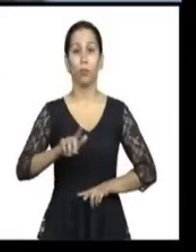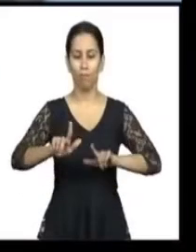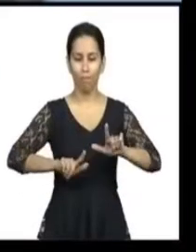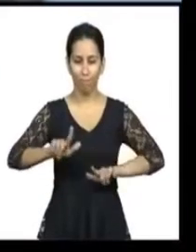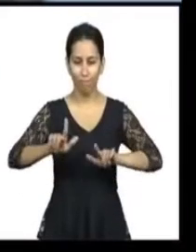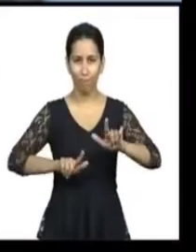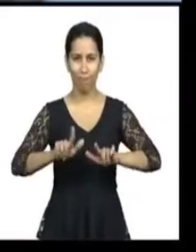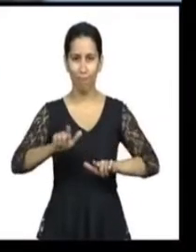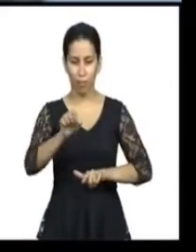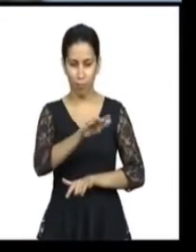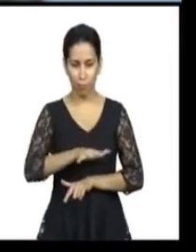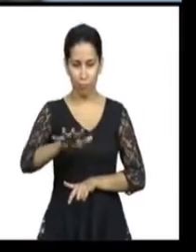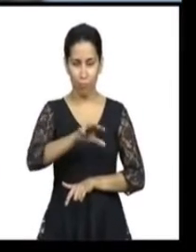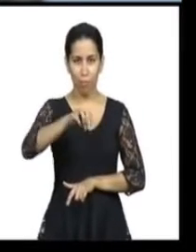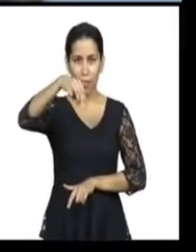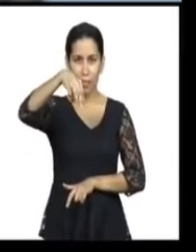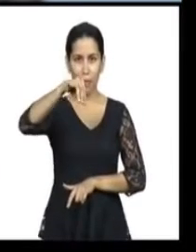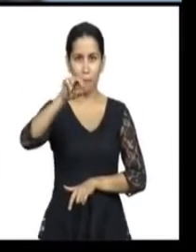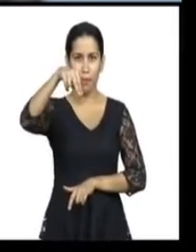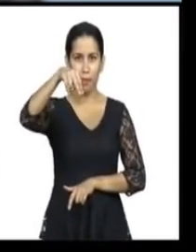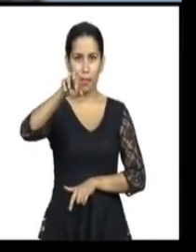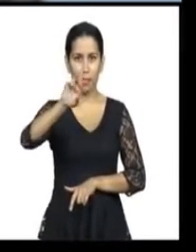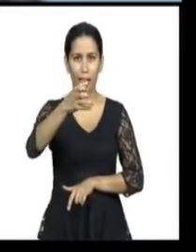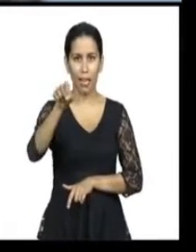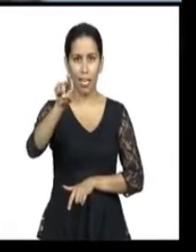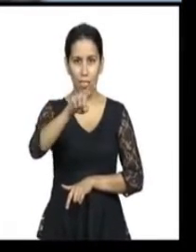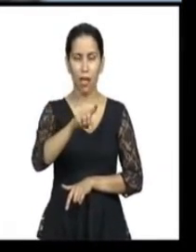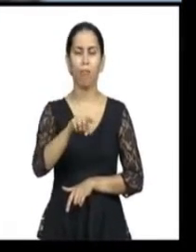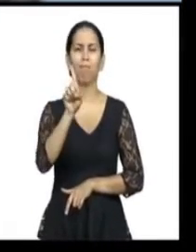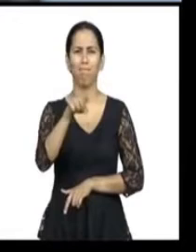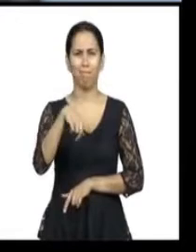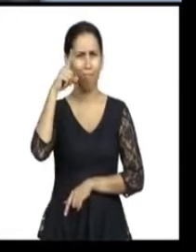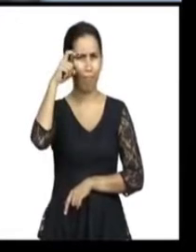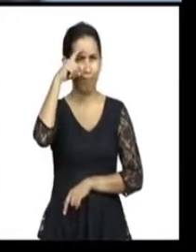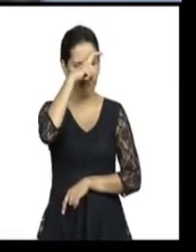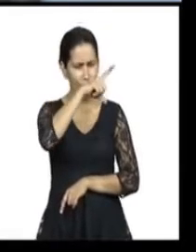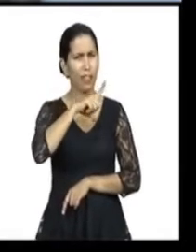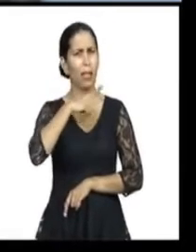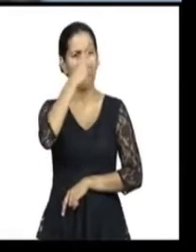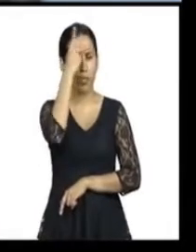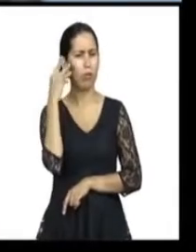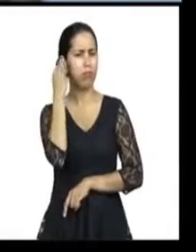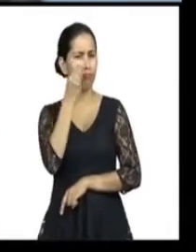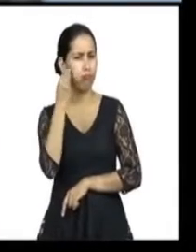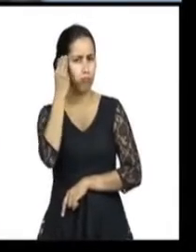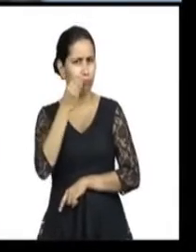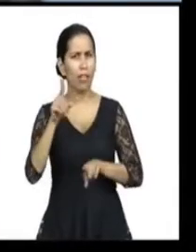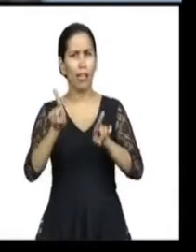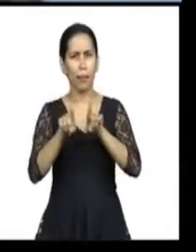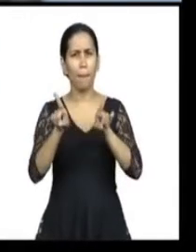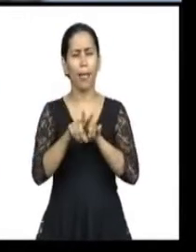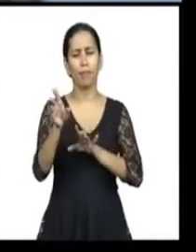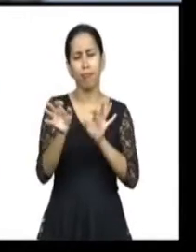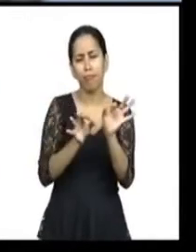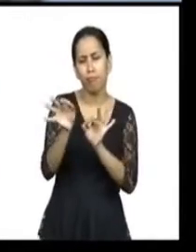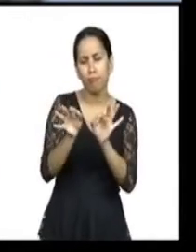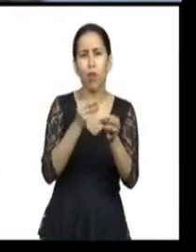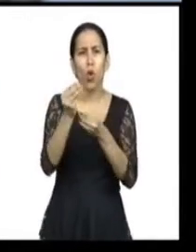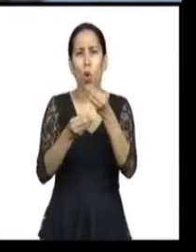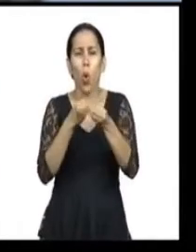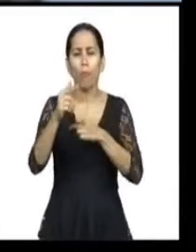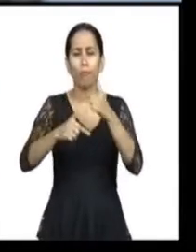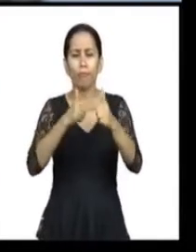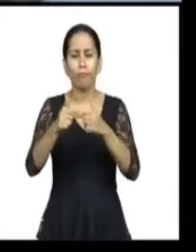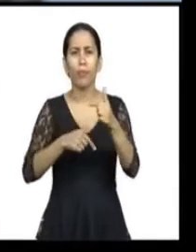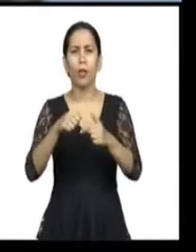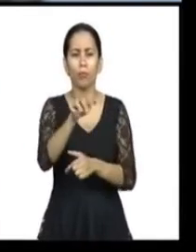O trabalho em mineração é complexo, envolve muita gente especializada e muitos procedimentos que garantem a sua segurança em qualquer